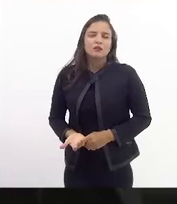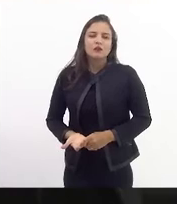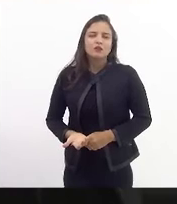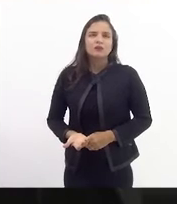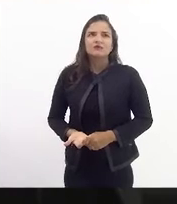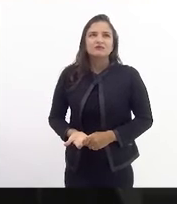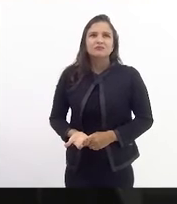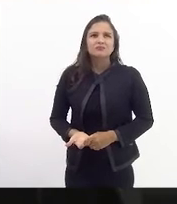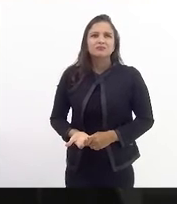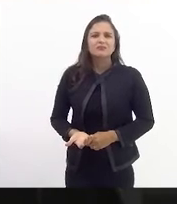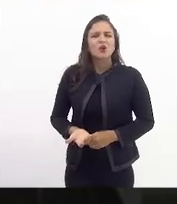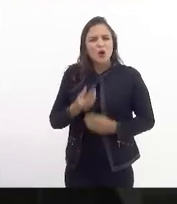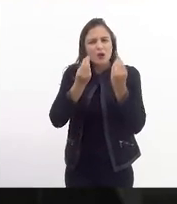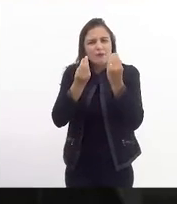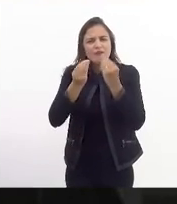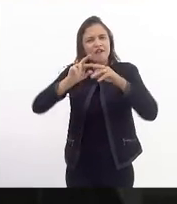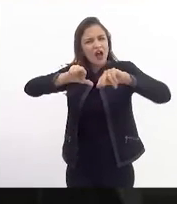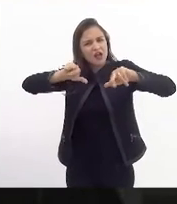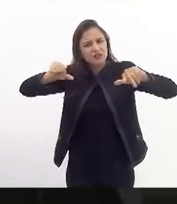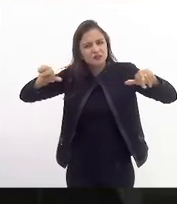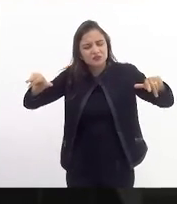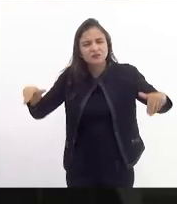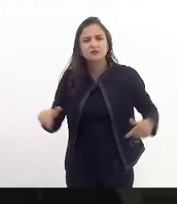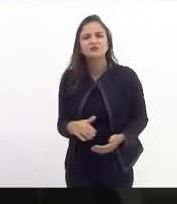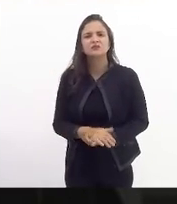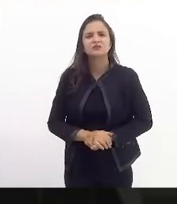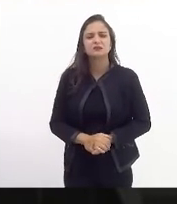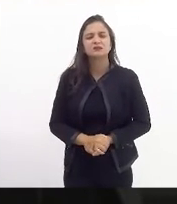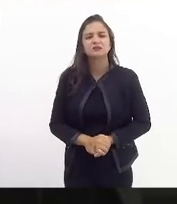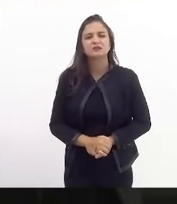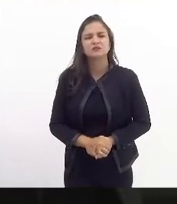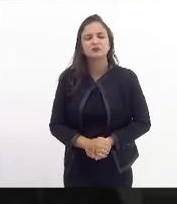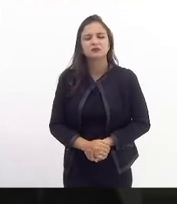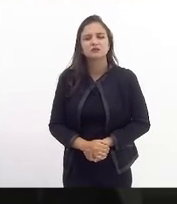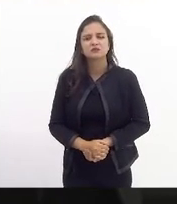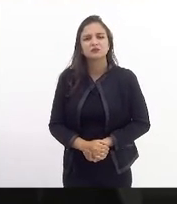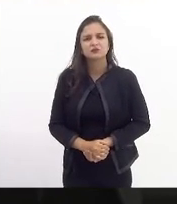Tudo isso é só mudar o dia,